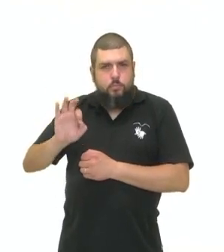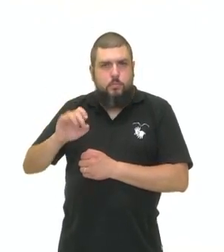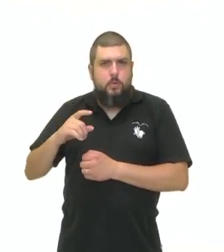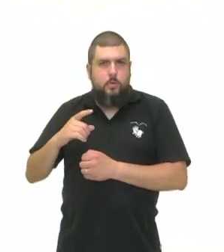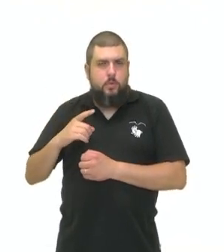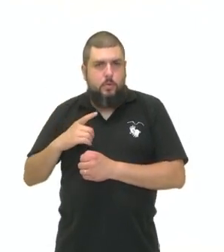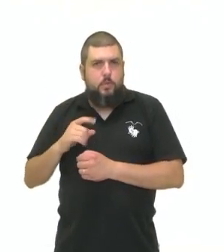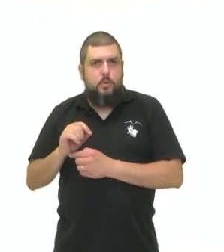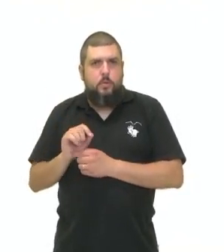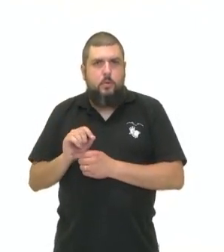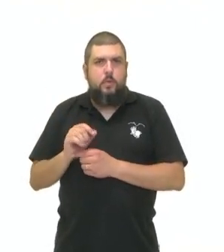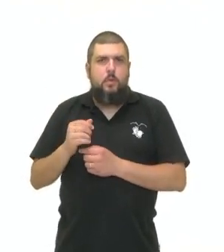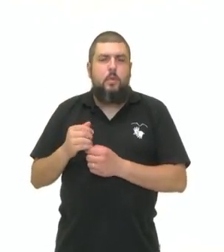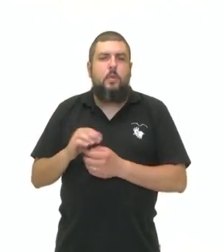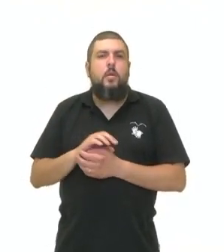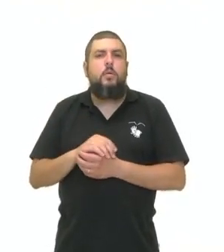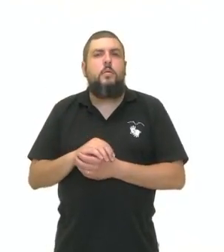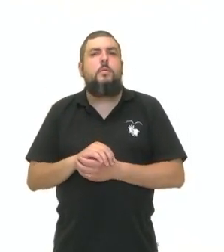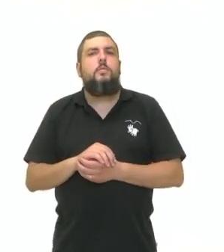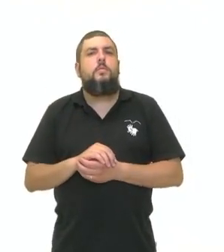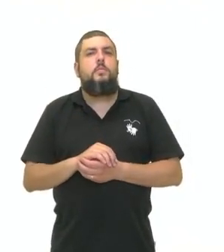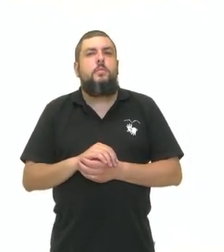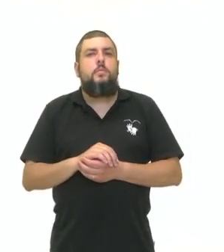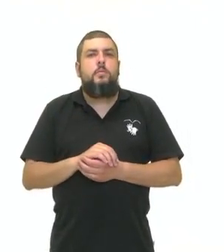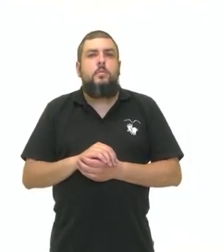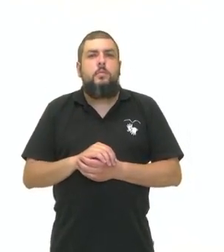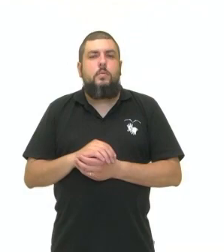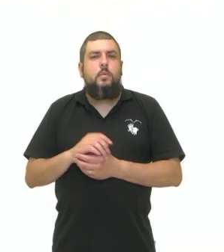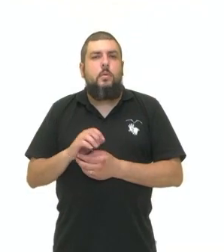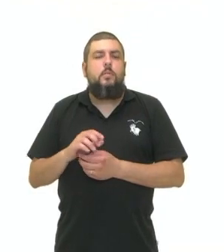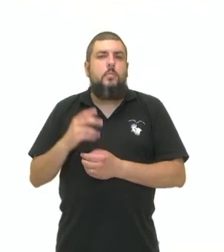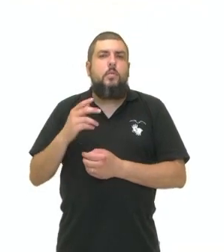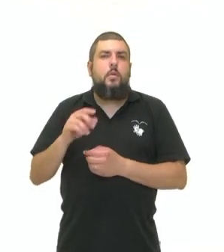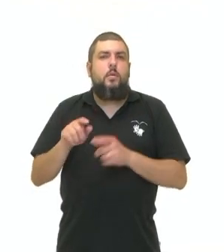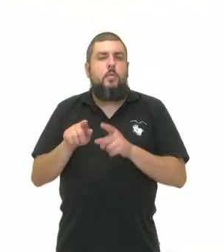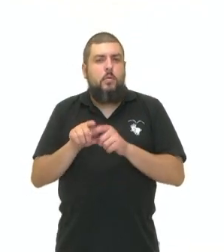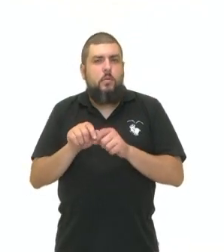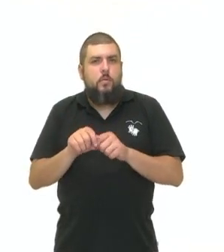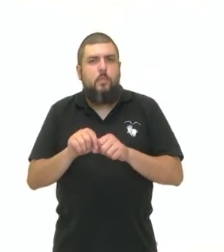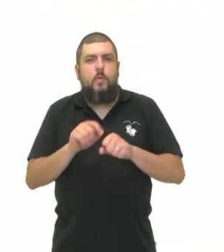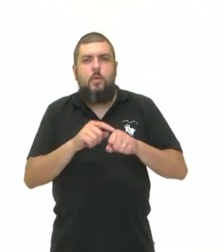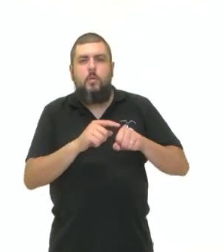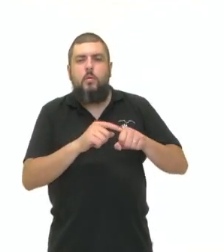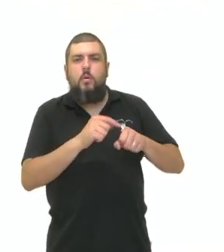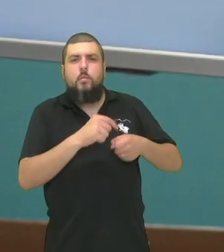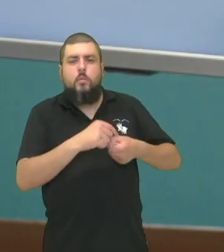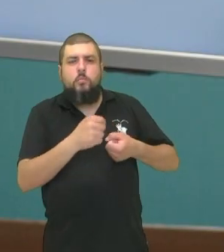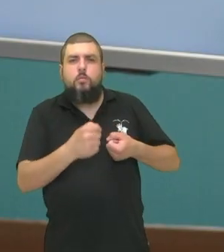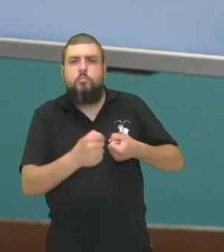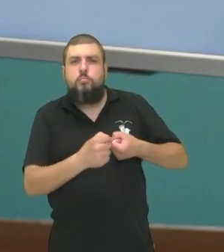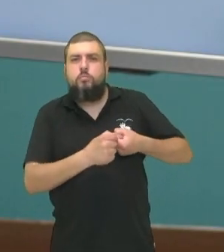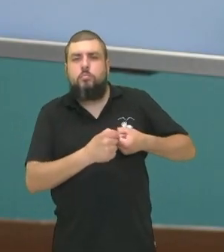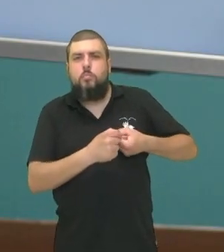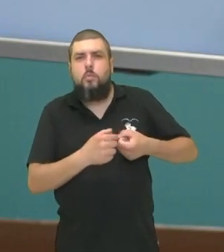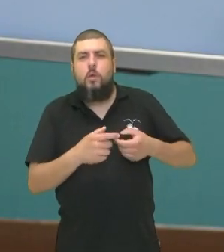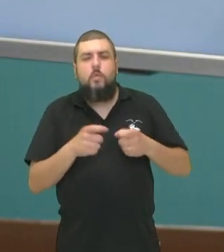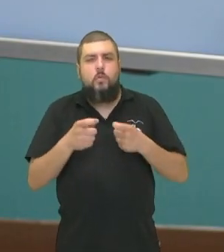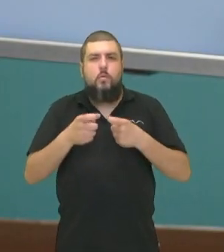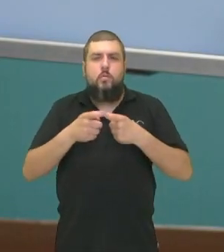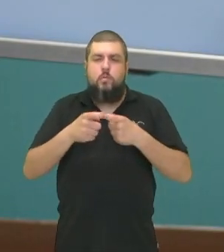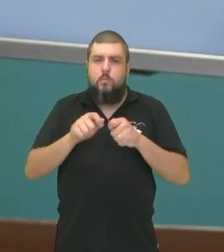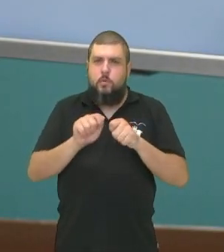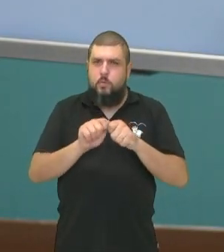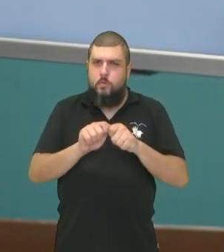nessa proteína, a presença dessa proteína, é indicado o exame do toque retal. Os dois são realizados por médico. É